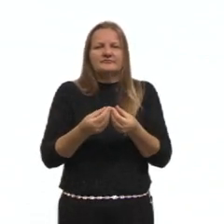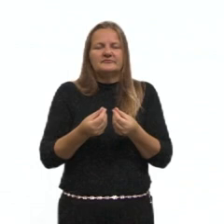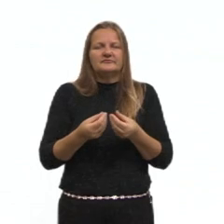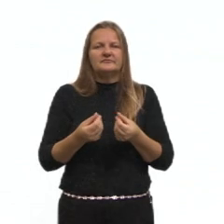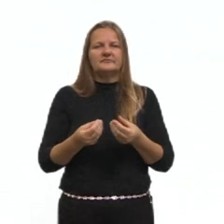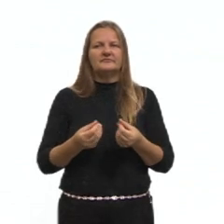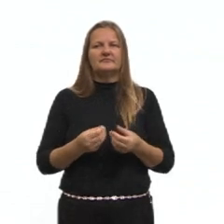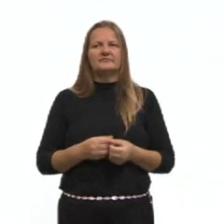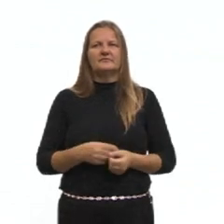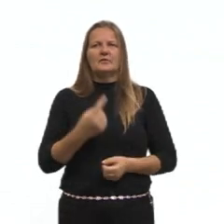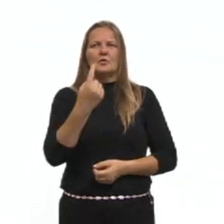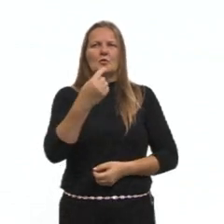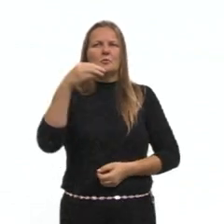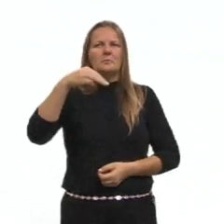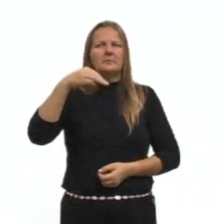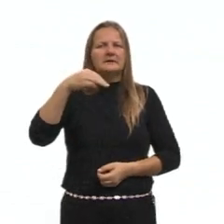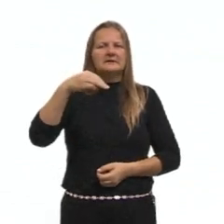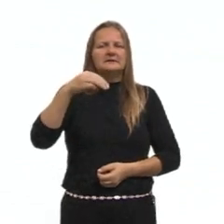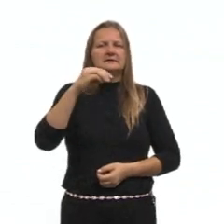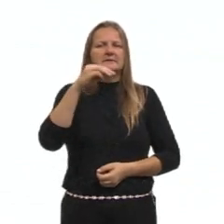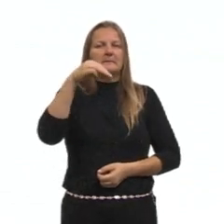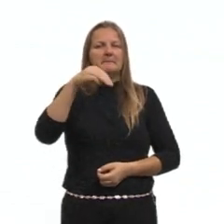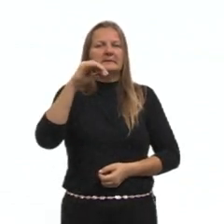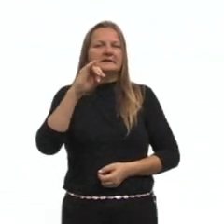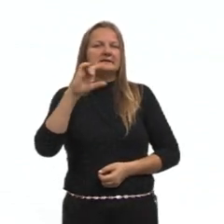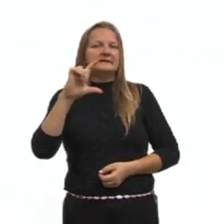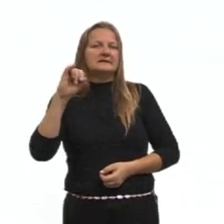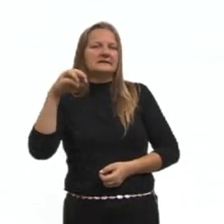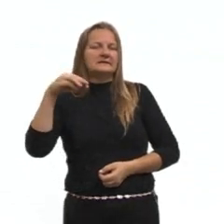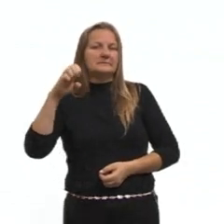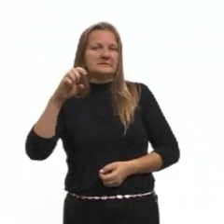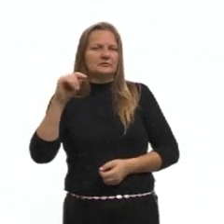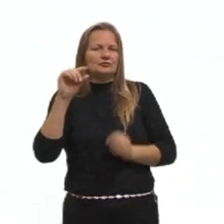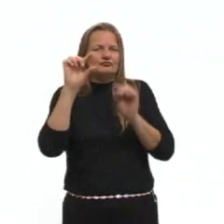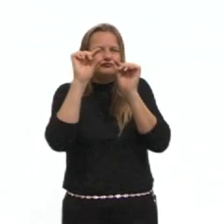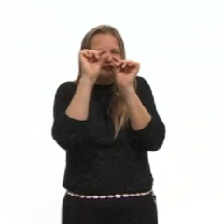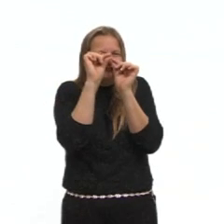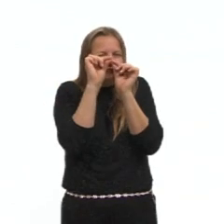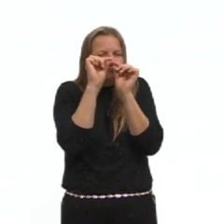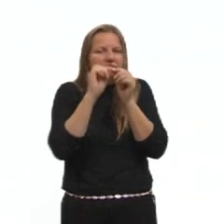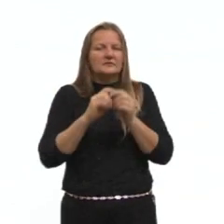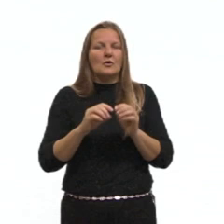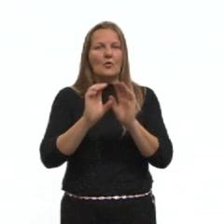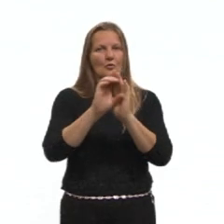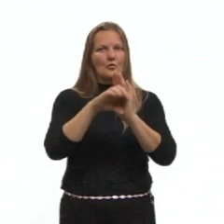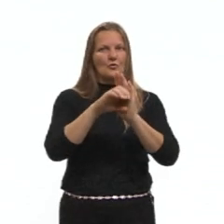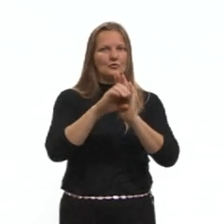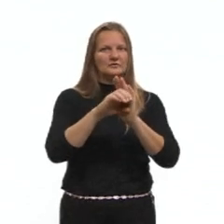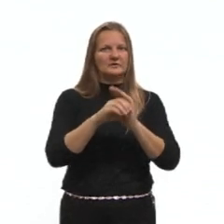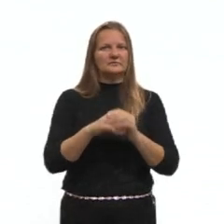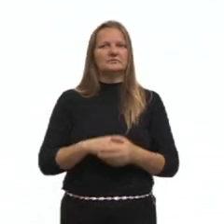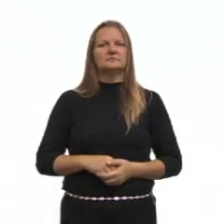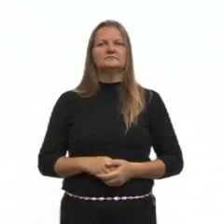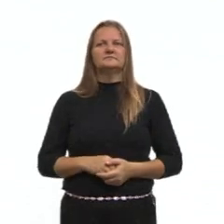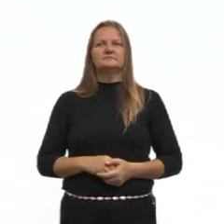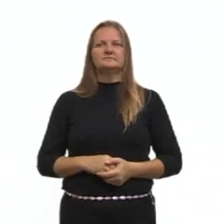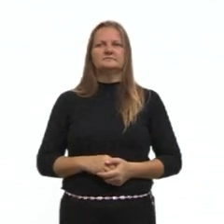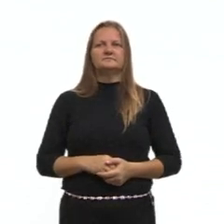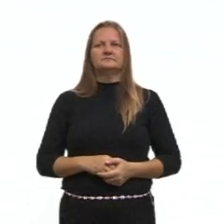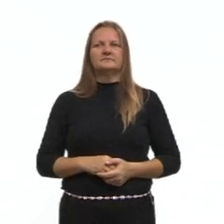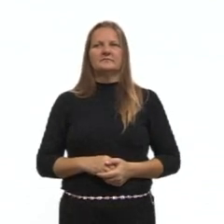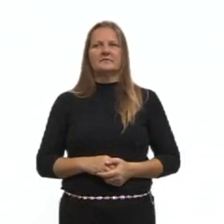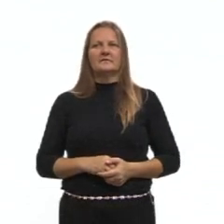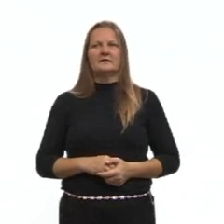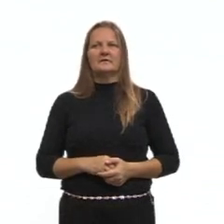a Um milímetro 5mm né que é o que é o conceito mesmo de microplástico então esses